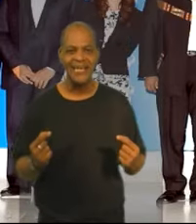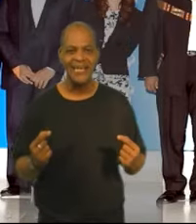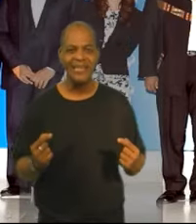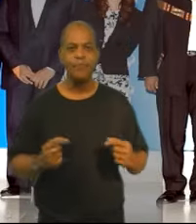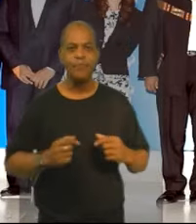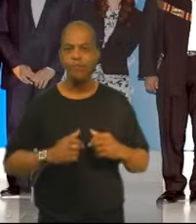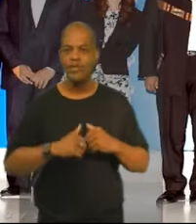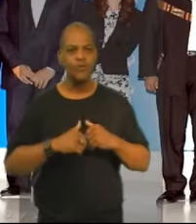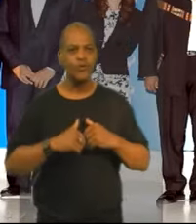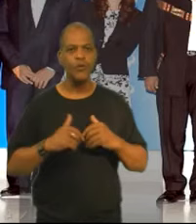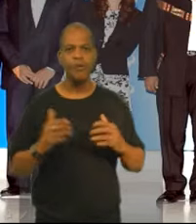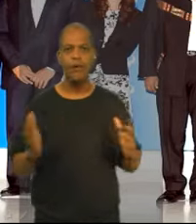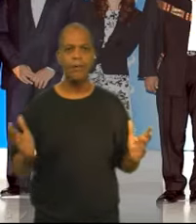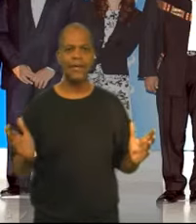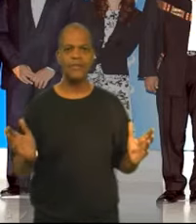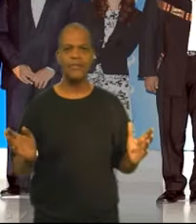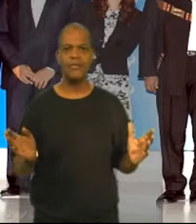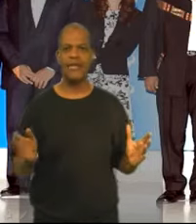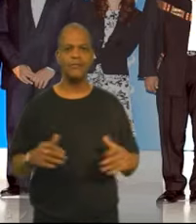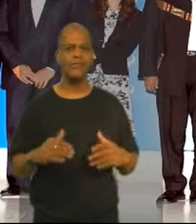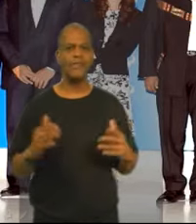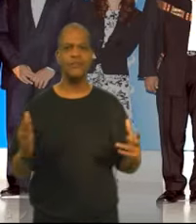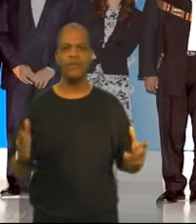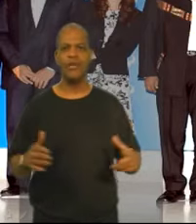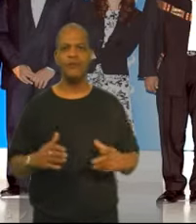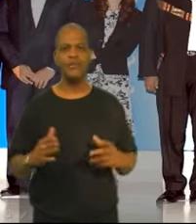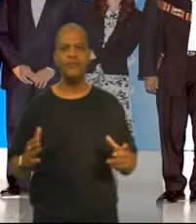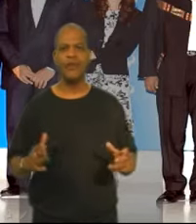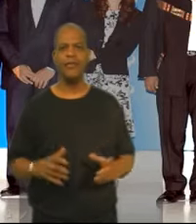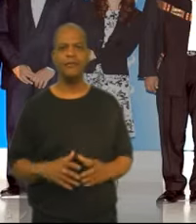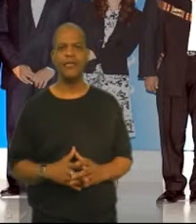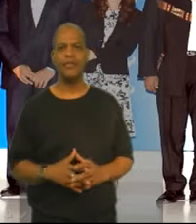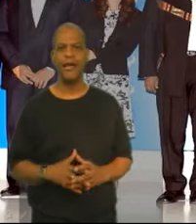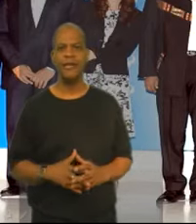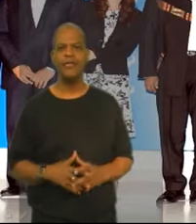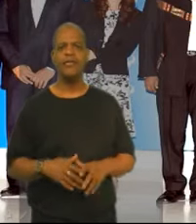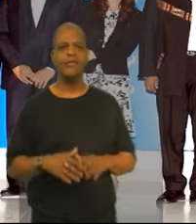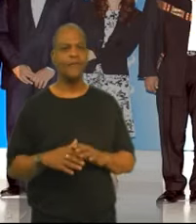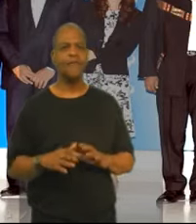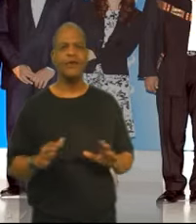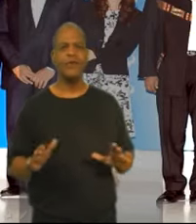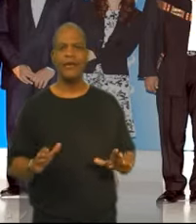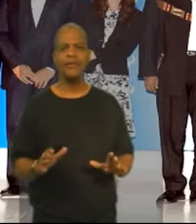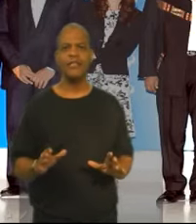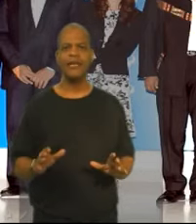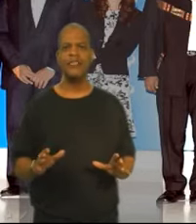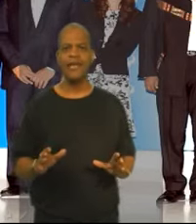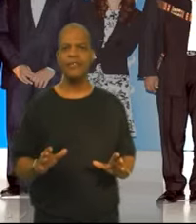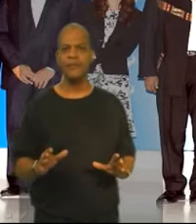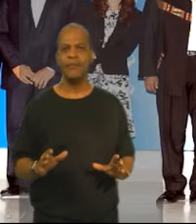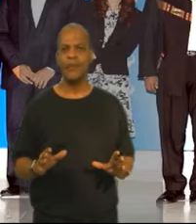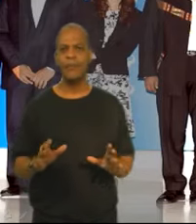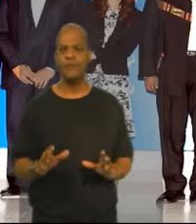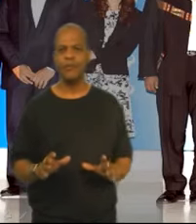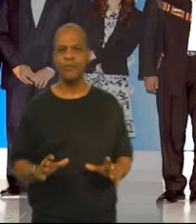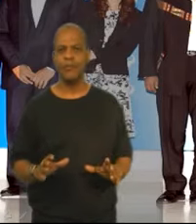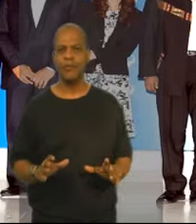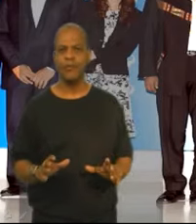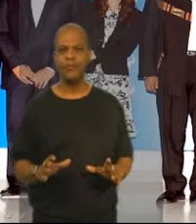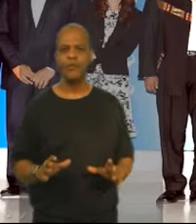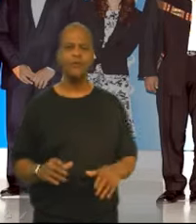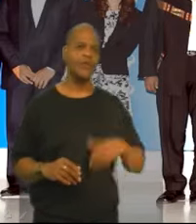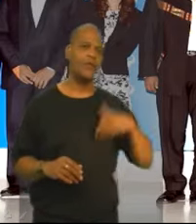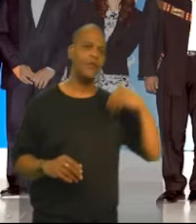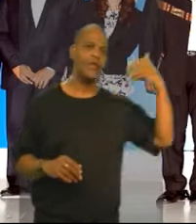Aquila, que destruiu boa parte da cidade, uma cidade histórica, uma cidade belíssima na Itália, e que foi uma grande tragédia também para os